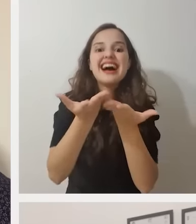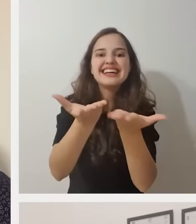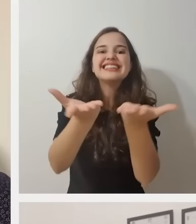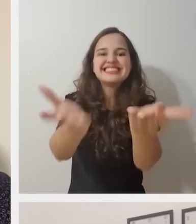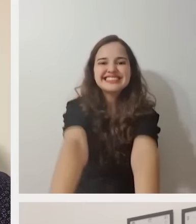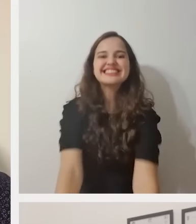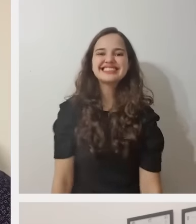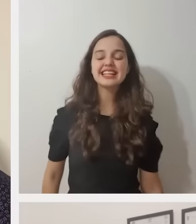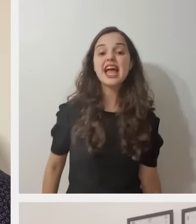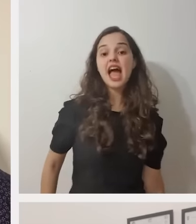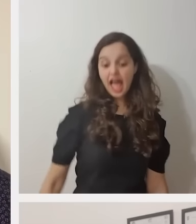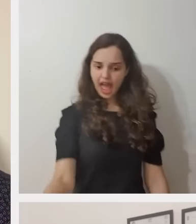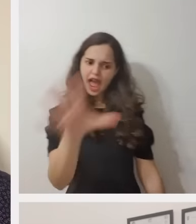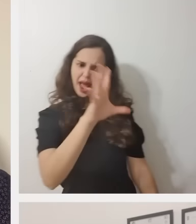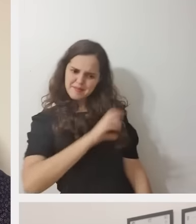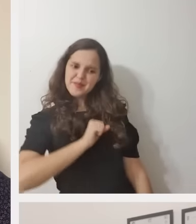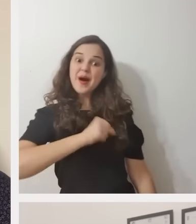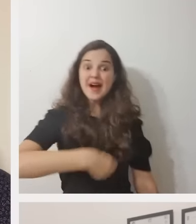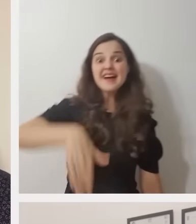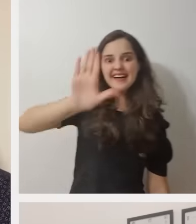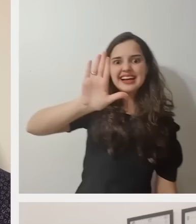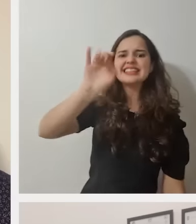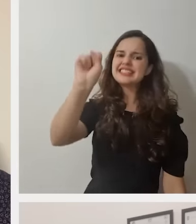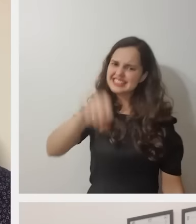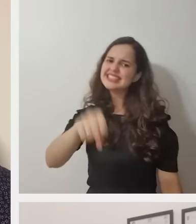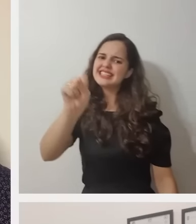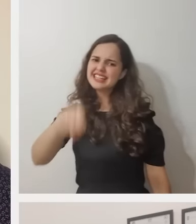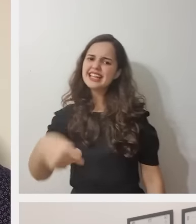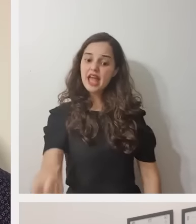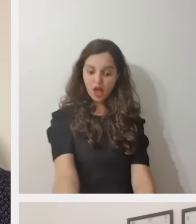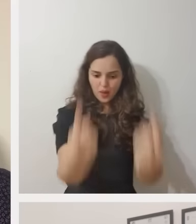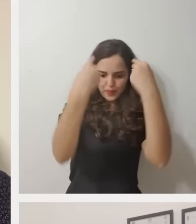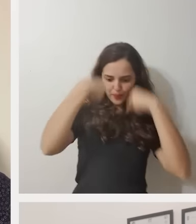mim, há jamais amor a começar em